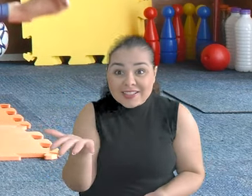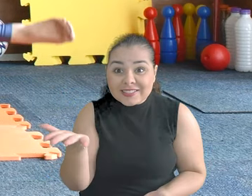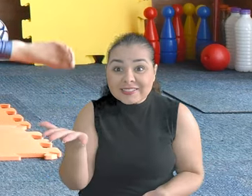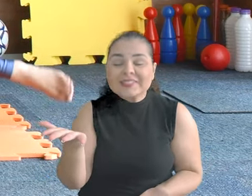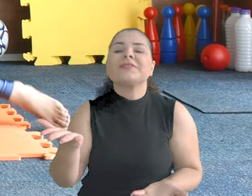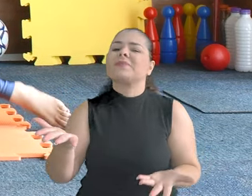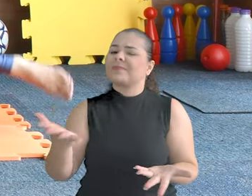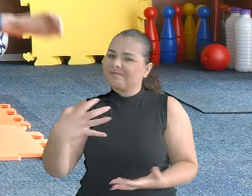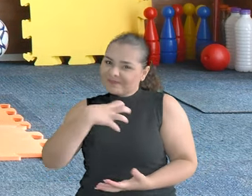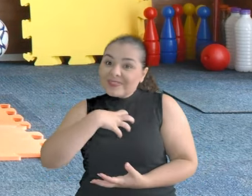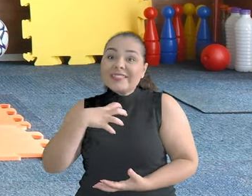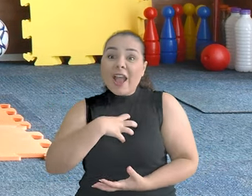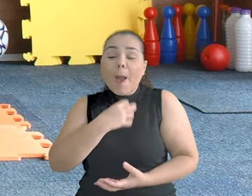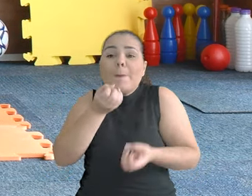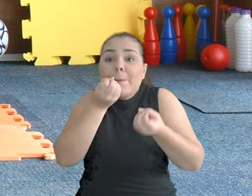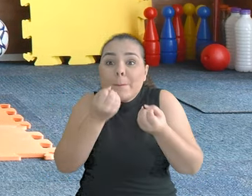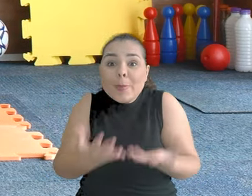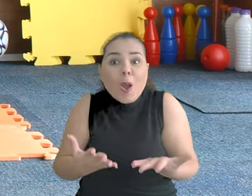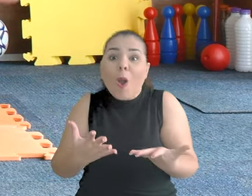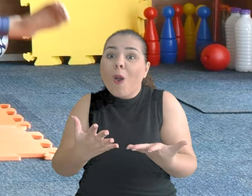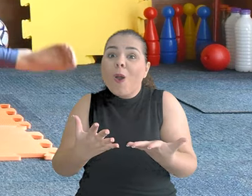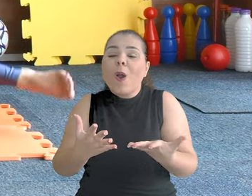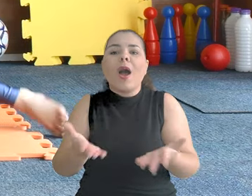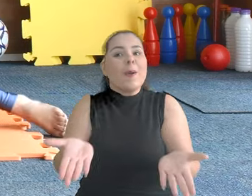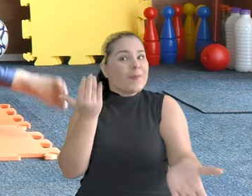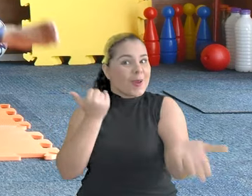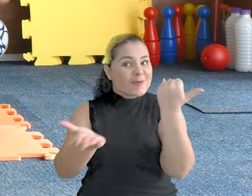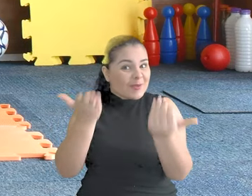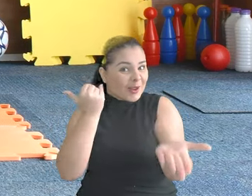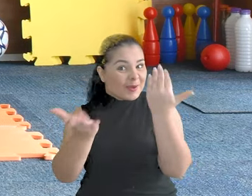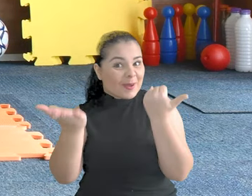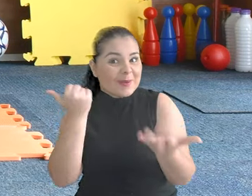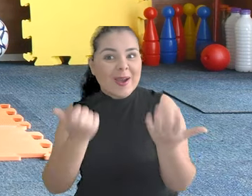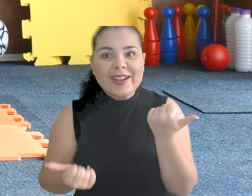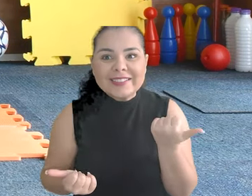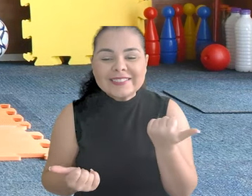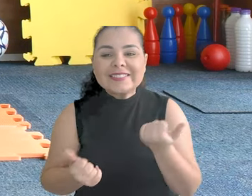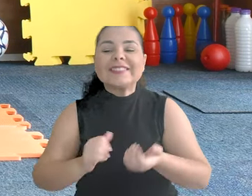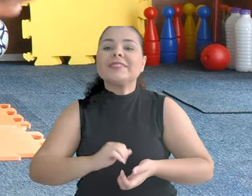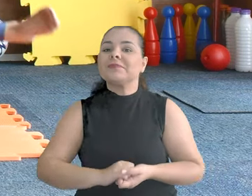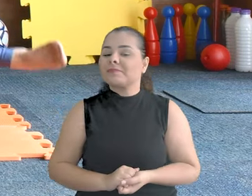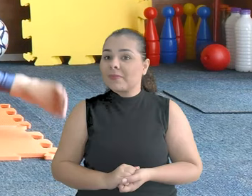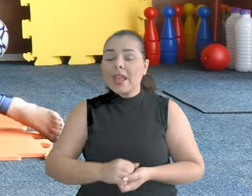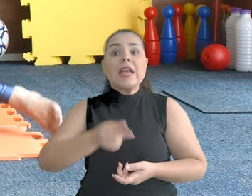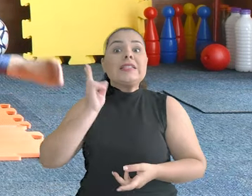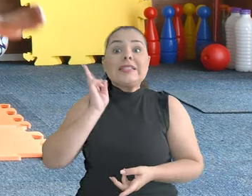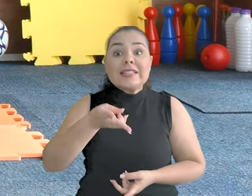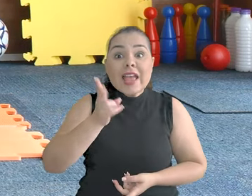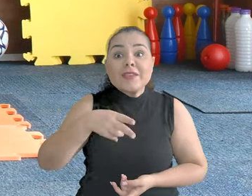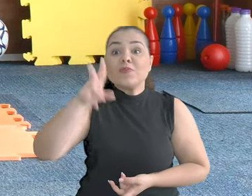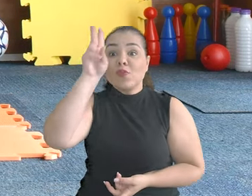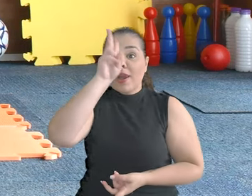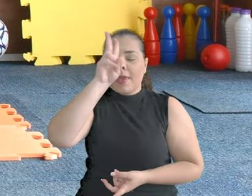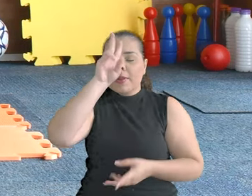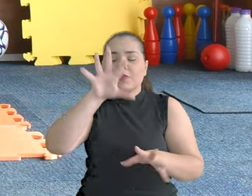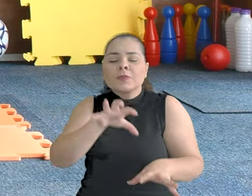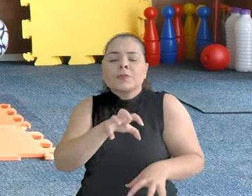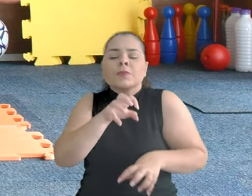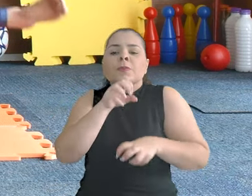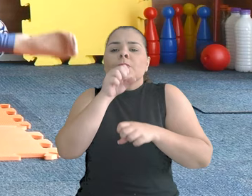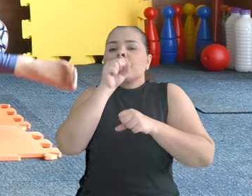fácil mas gostoso tem surpresa e sempre